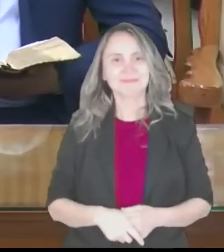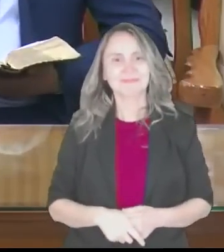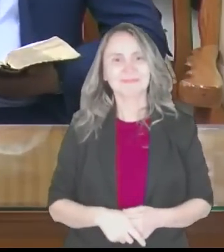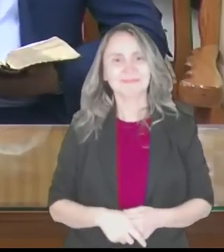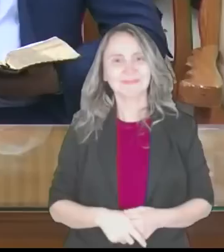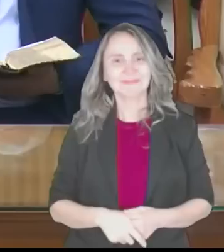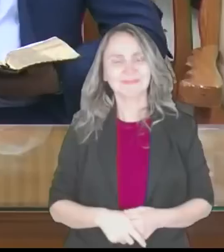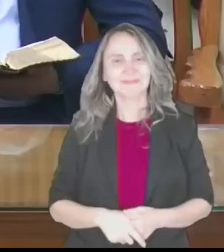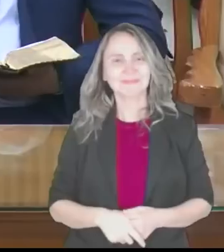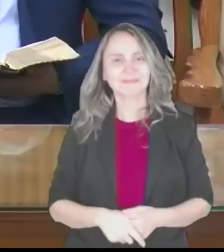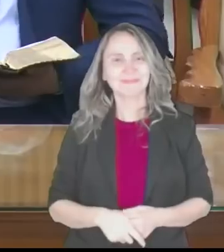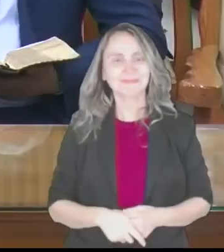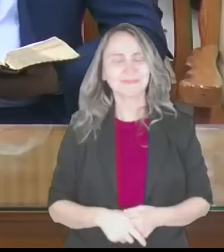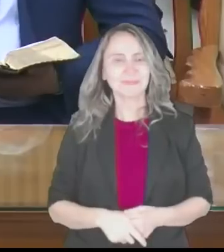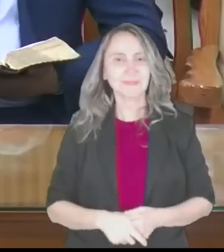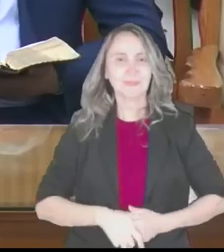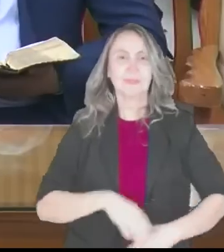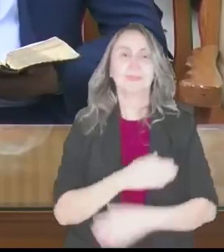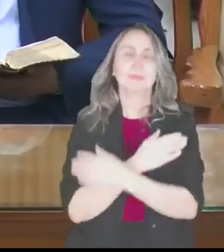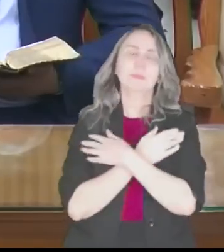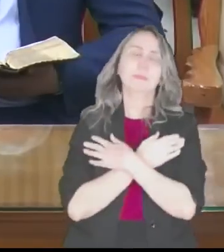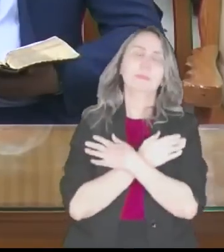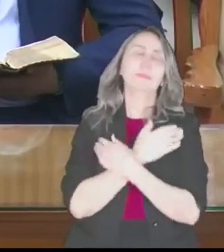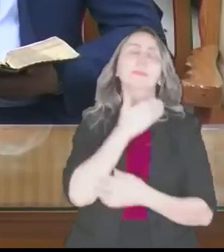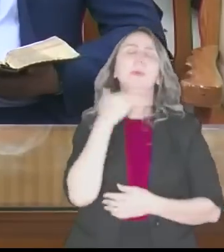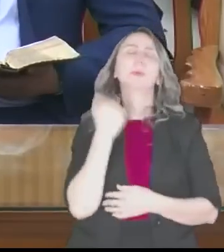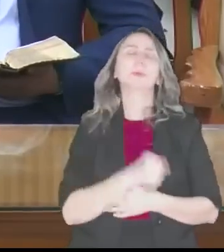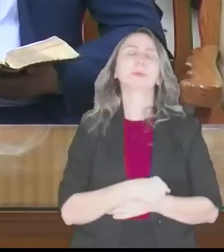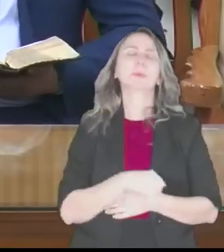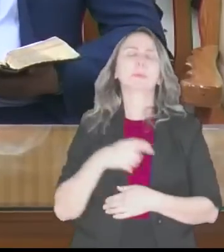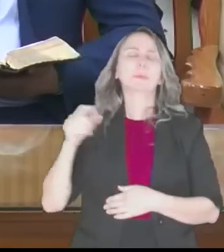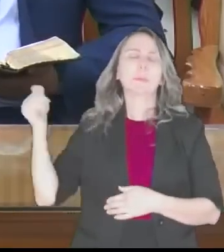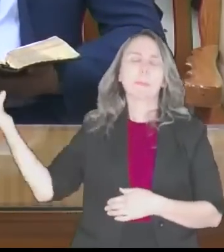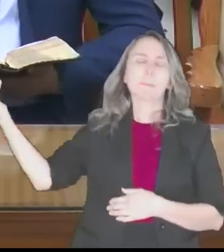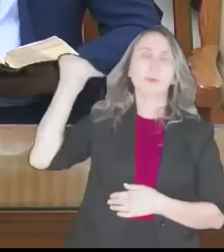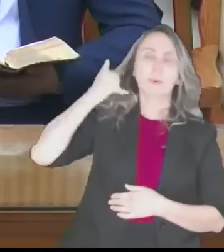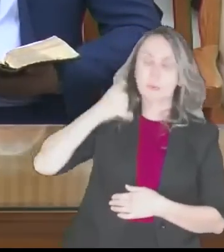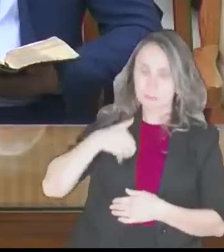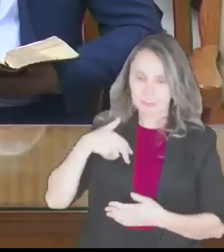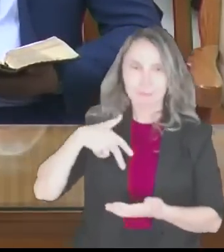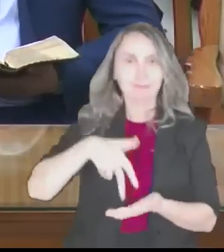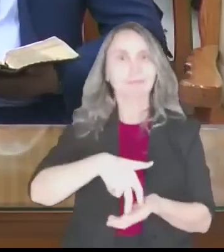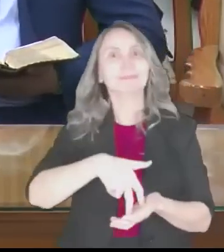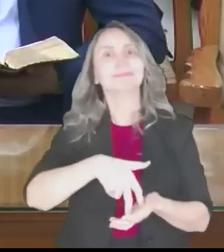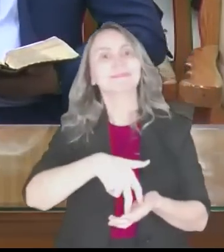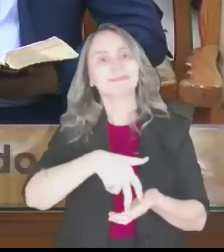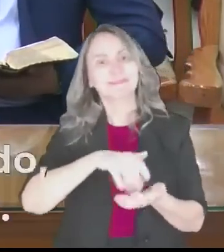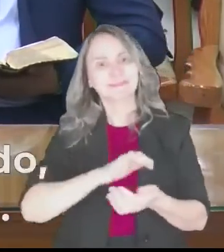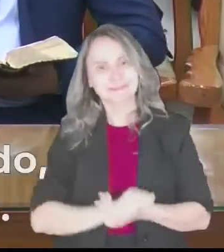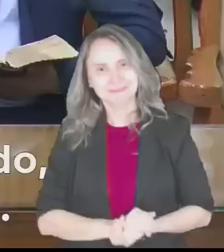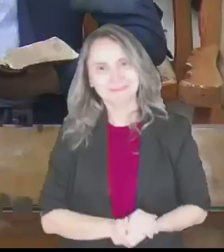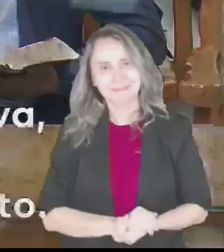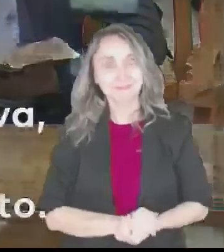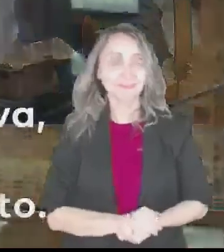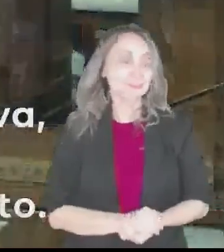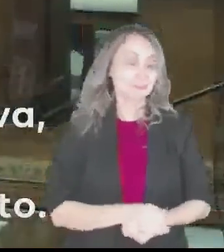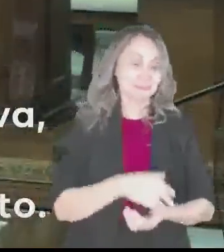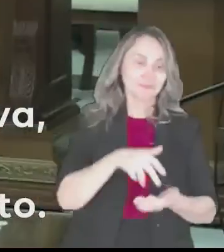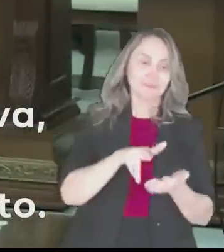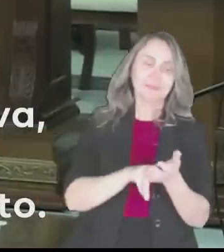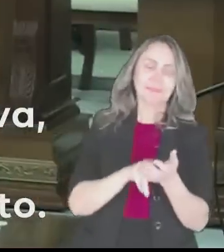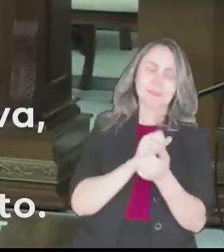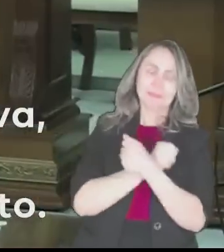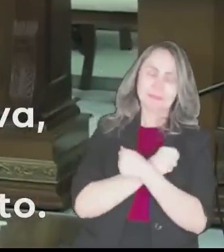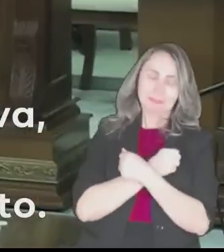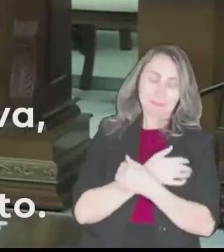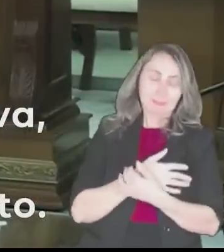Não tem defunto que não levante com uma coisa dessa. Mas prossiga, glória a Deus. E logo a menina se